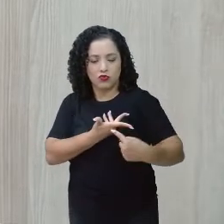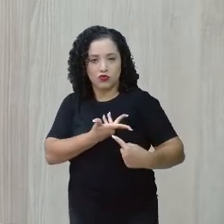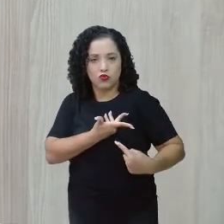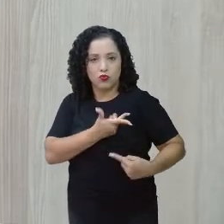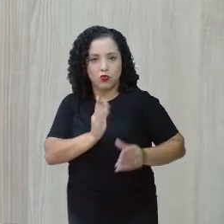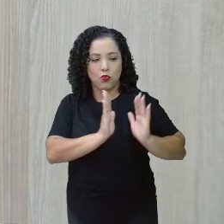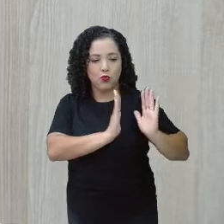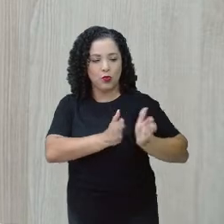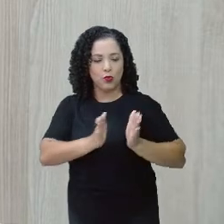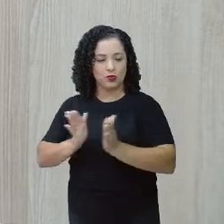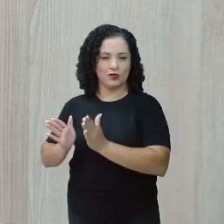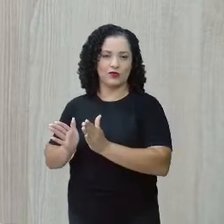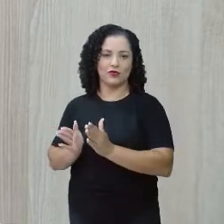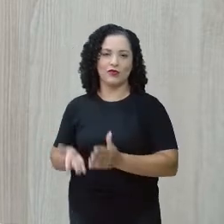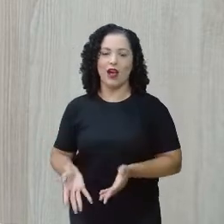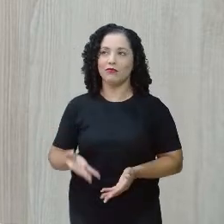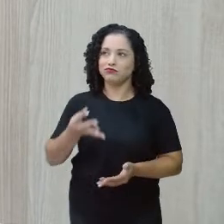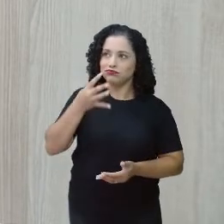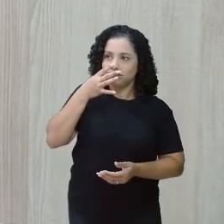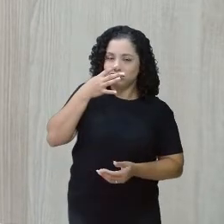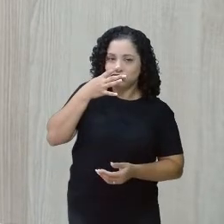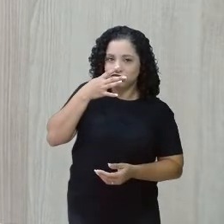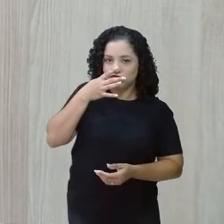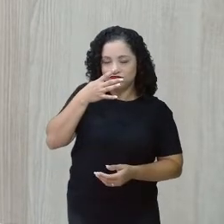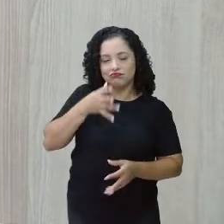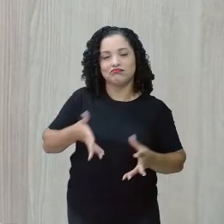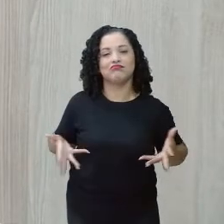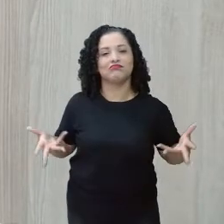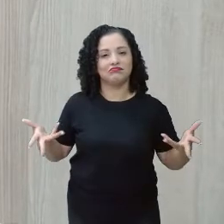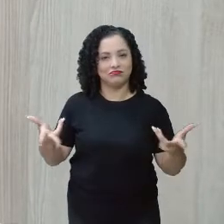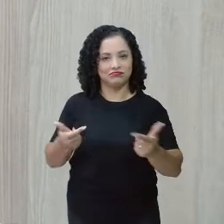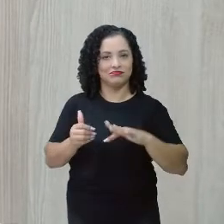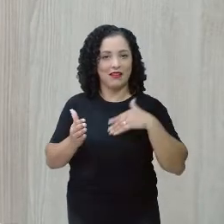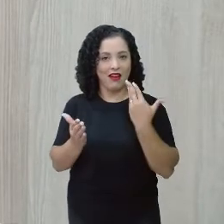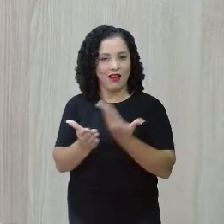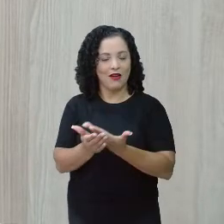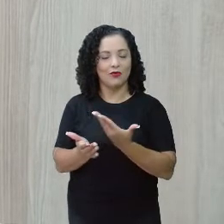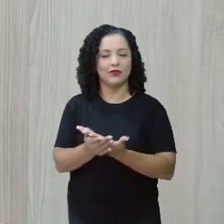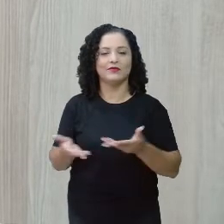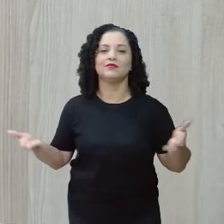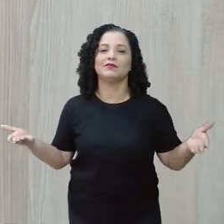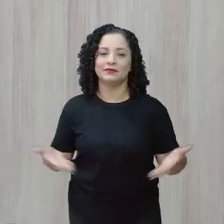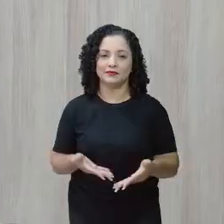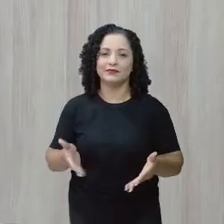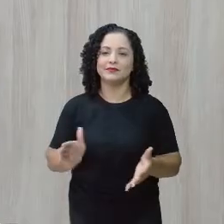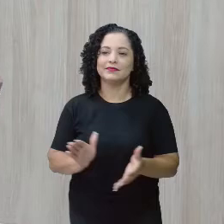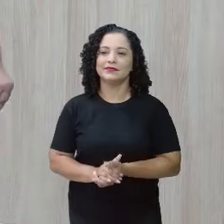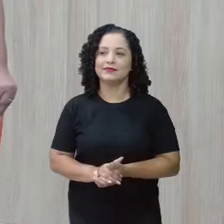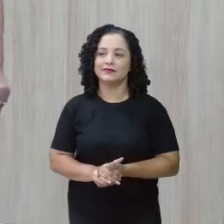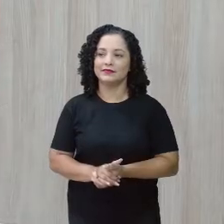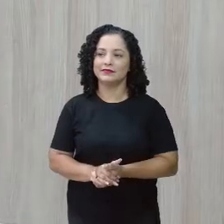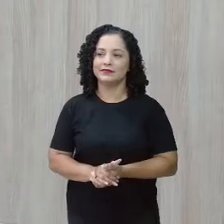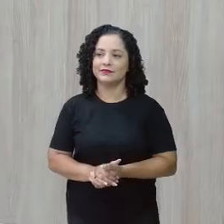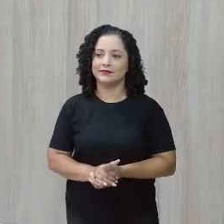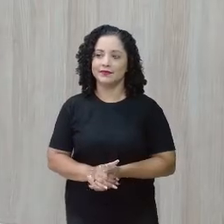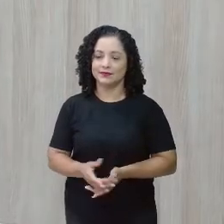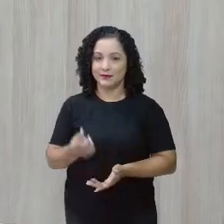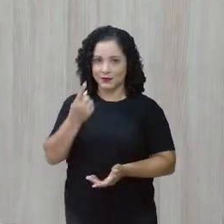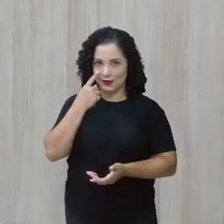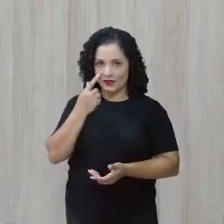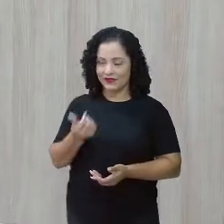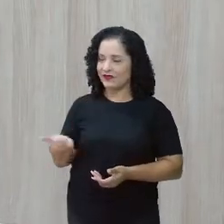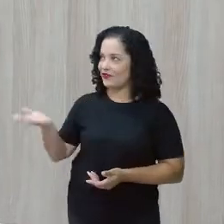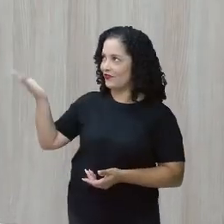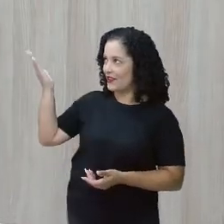está encantado com as imagens que a professora Isabel trouxe para a nossa aula de hoje. Vamos lá, então, né? Vamos ver